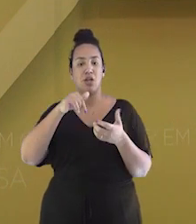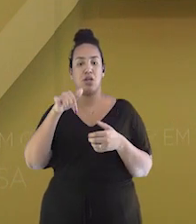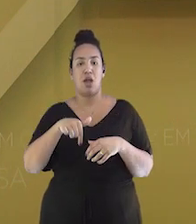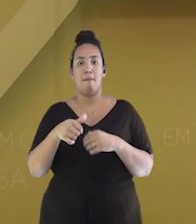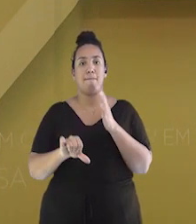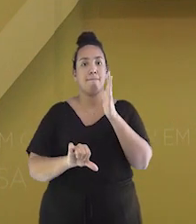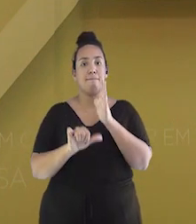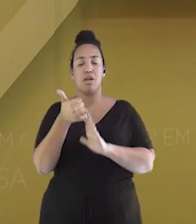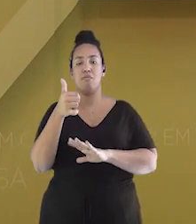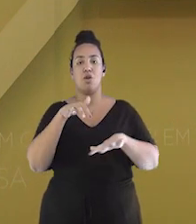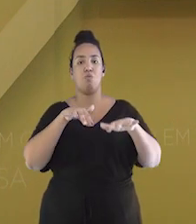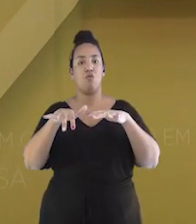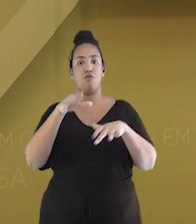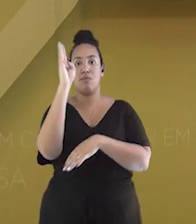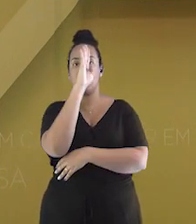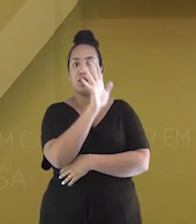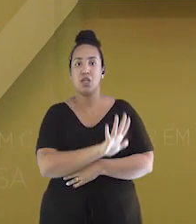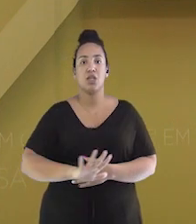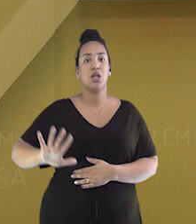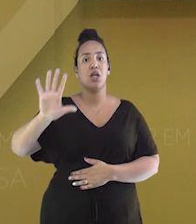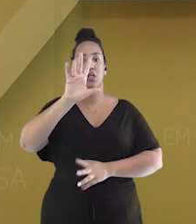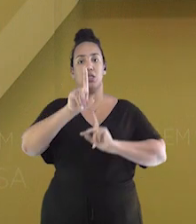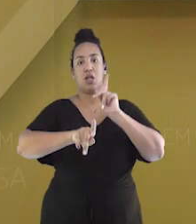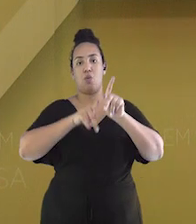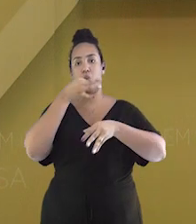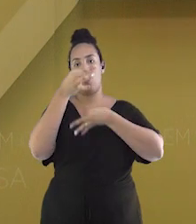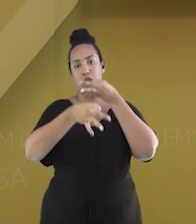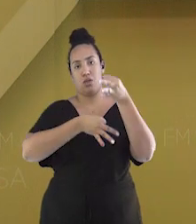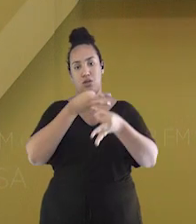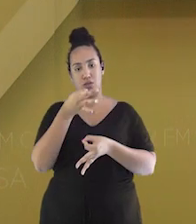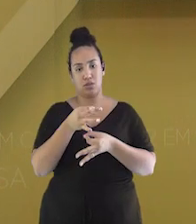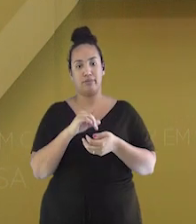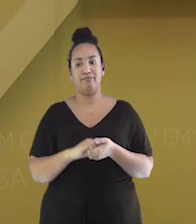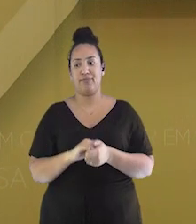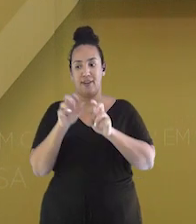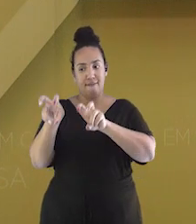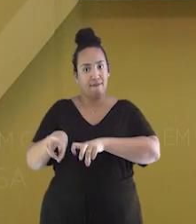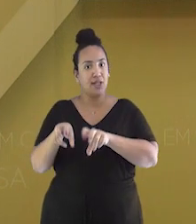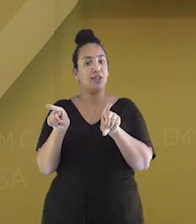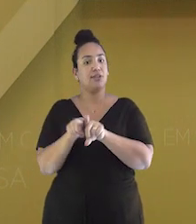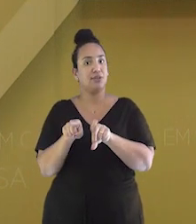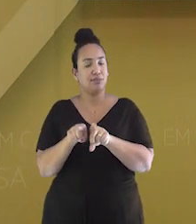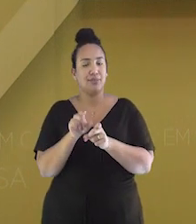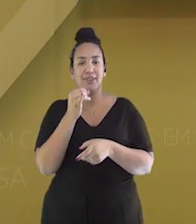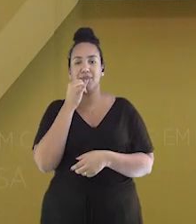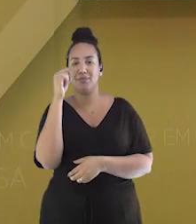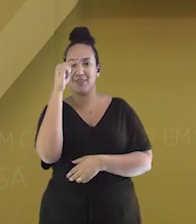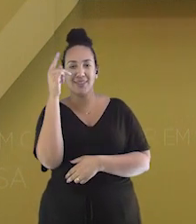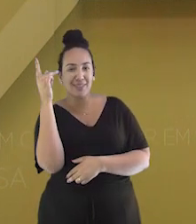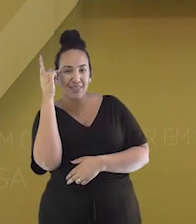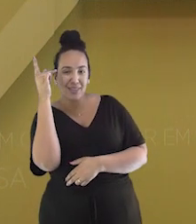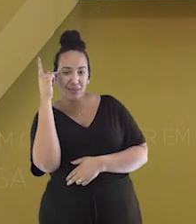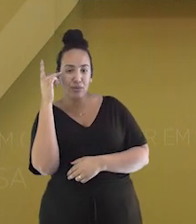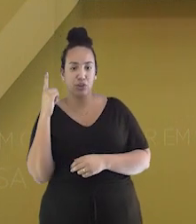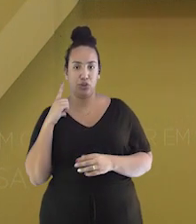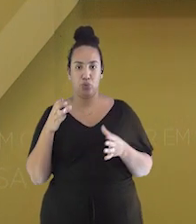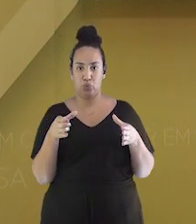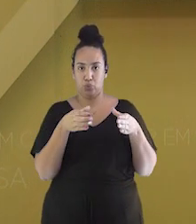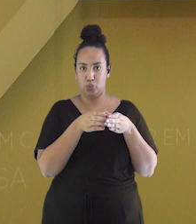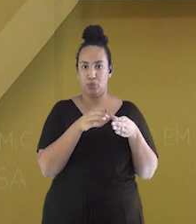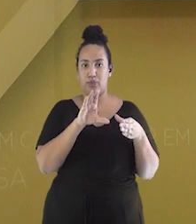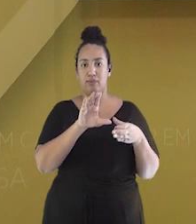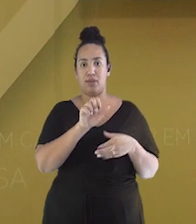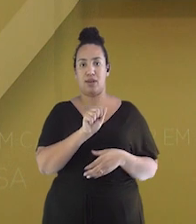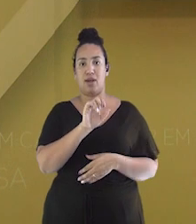grande movimento nacional de opinião pública. Nem as fazendas escaparam. Em São Paulo, um grupo abolicionista chamado